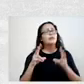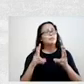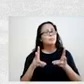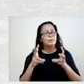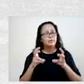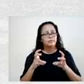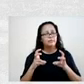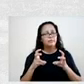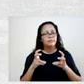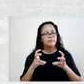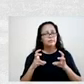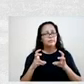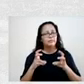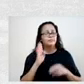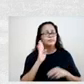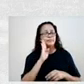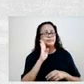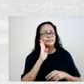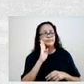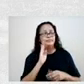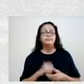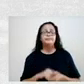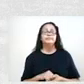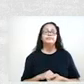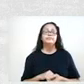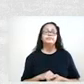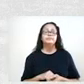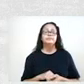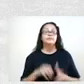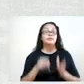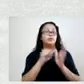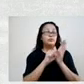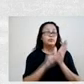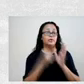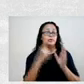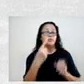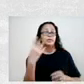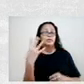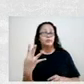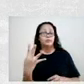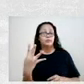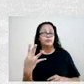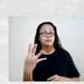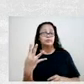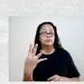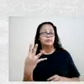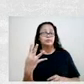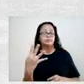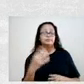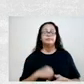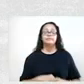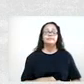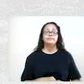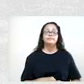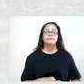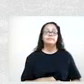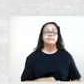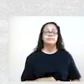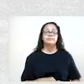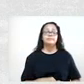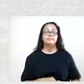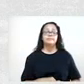percebam que interessante, nesse período então, a gente está falando de século XIV, de 1348 a